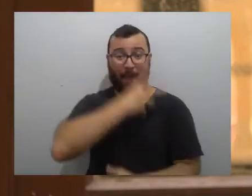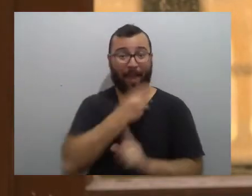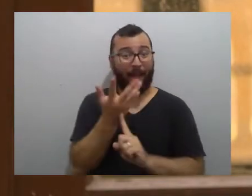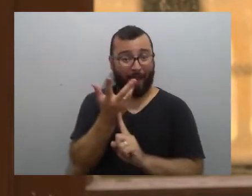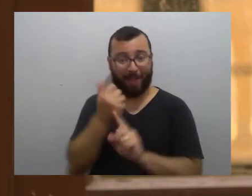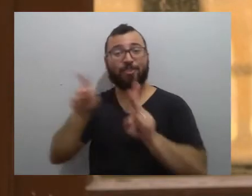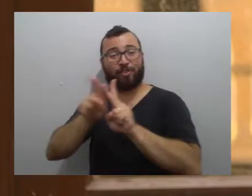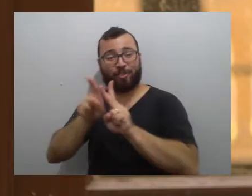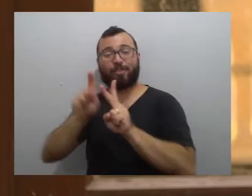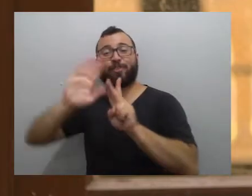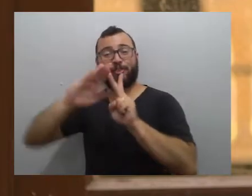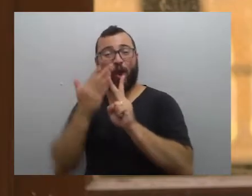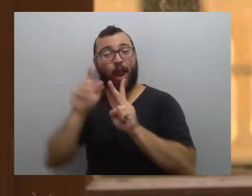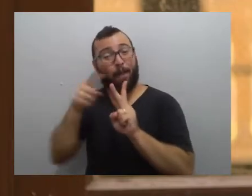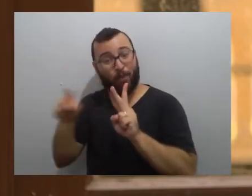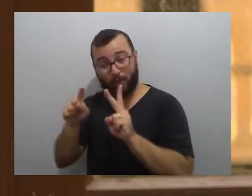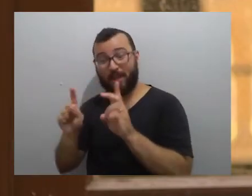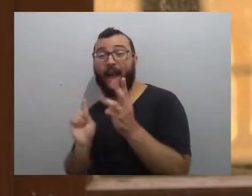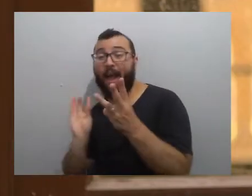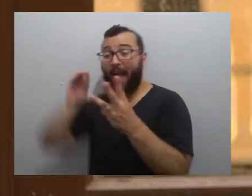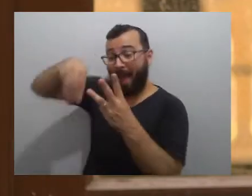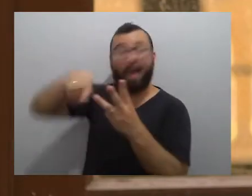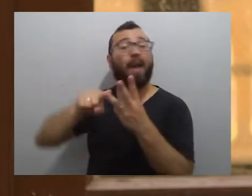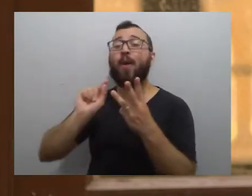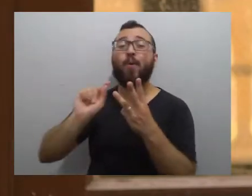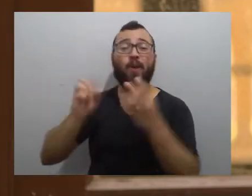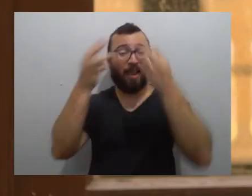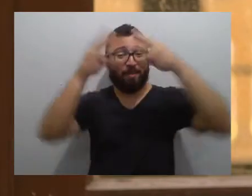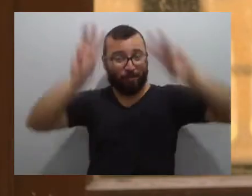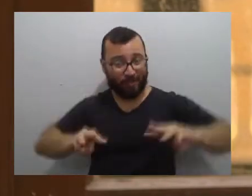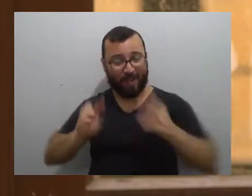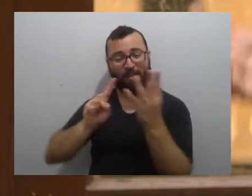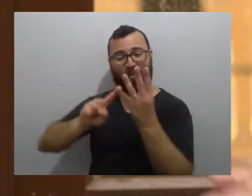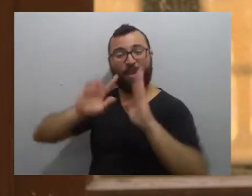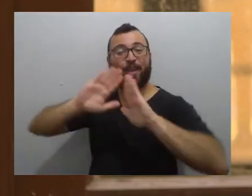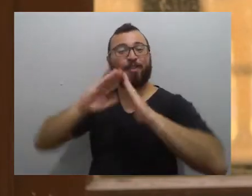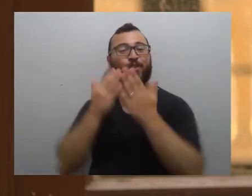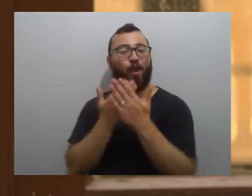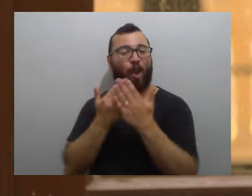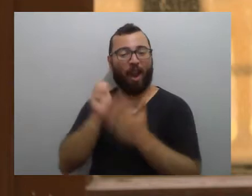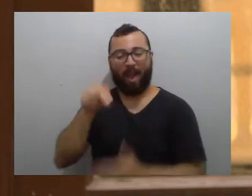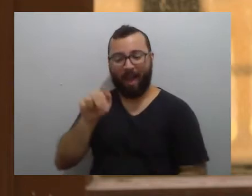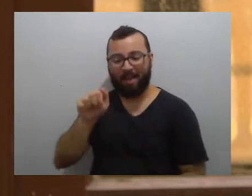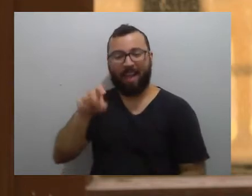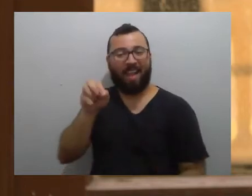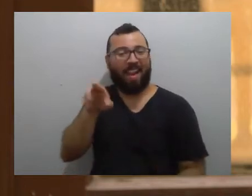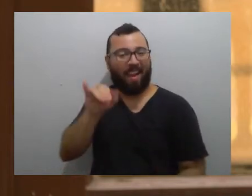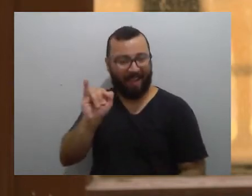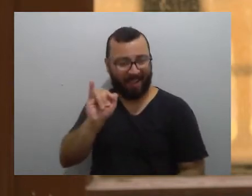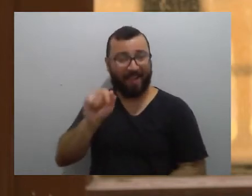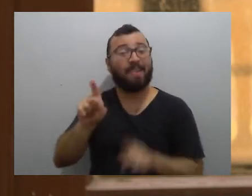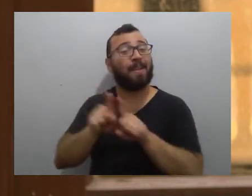essa necessidade de criação de uma universidade que desse as diretrizes para todas as outras